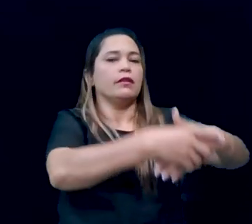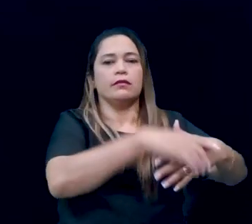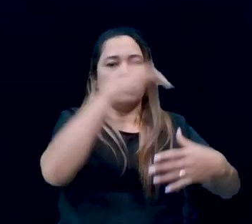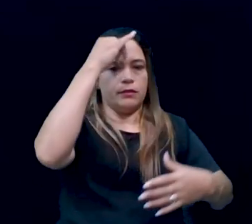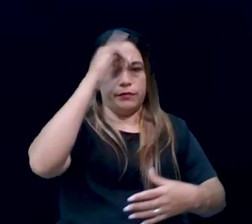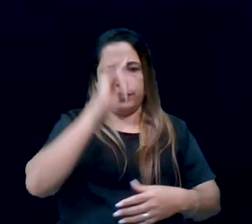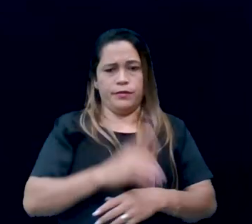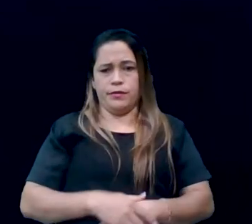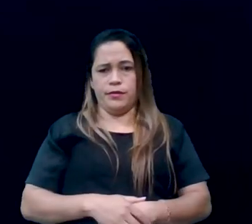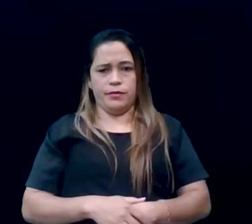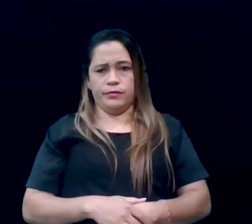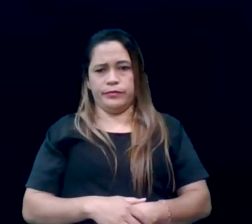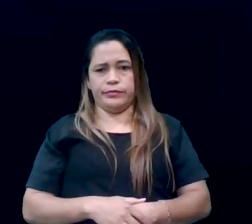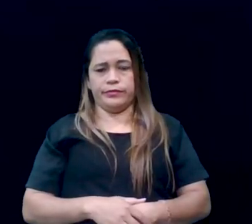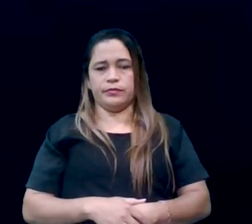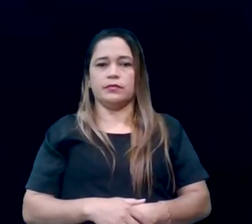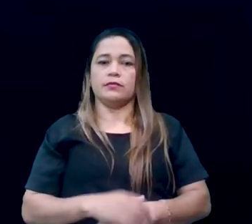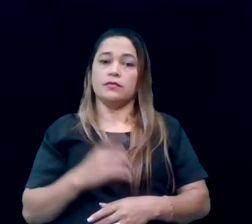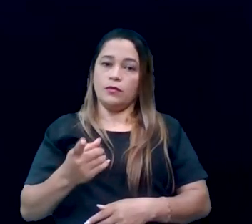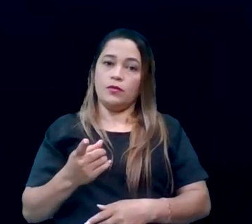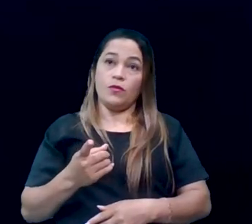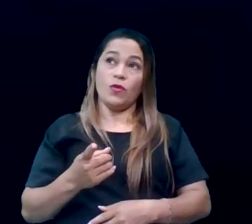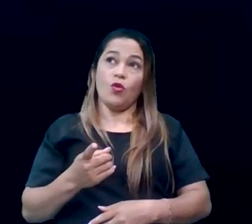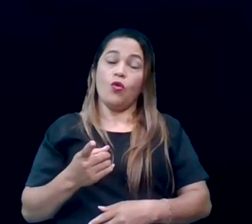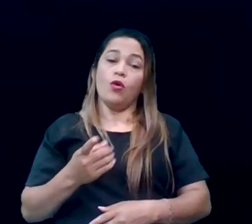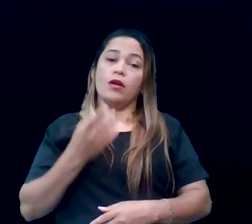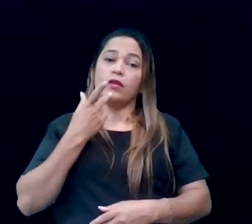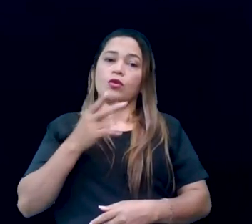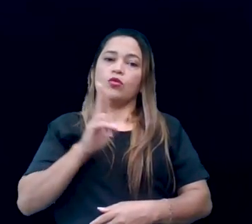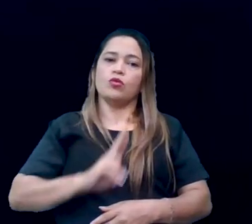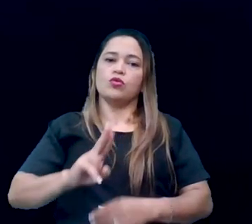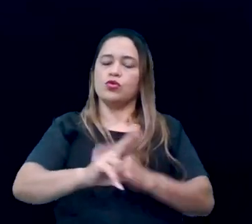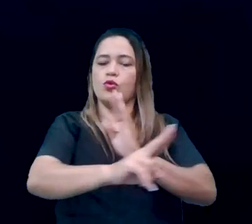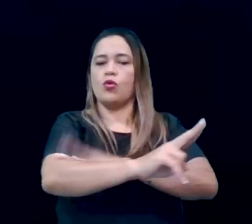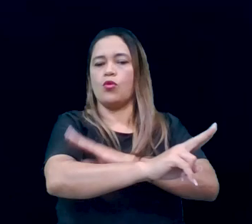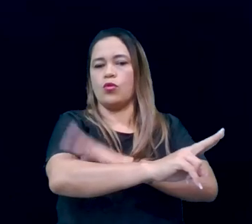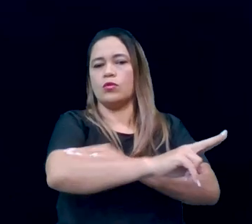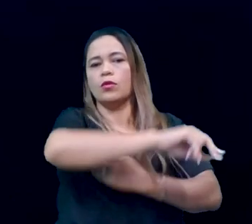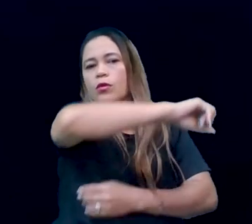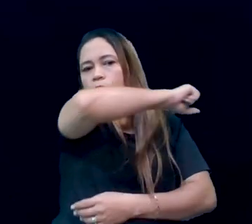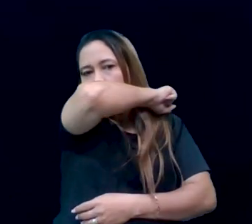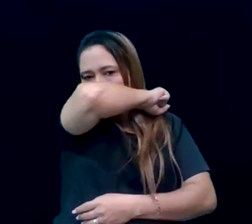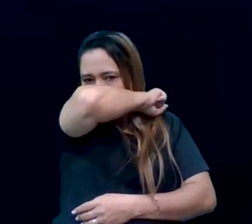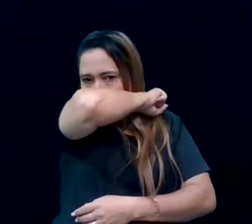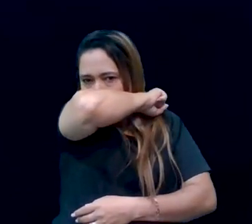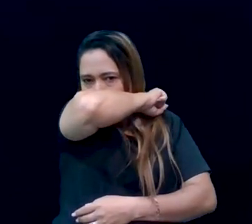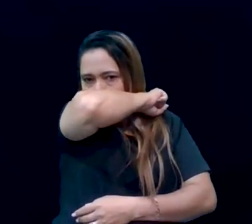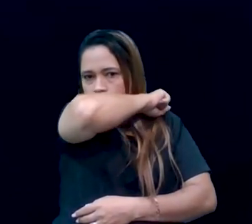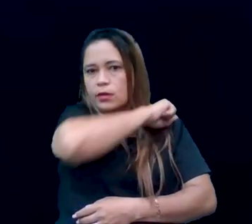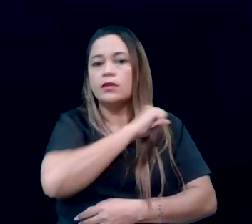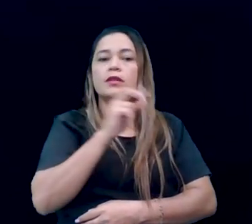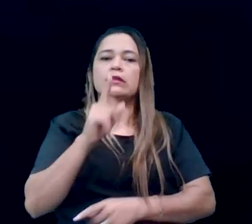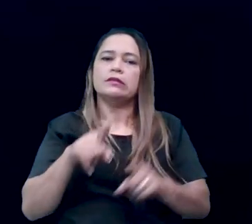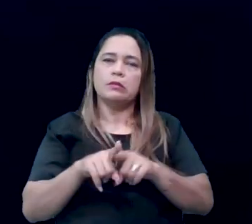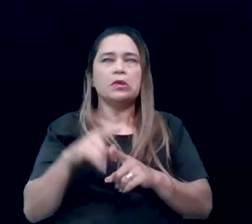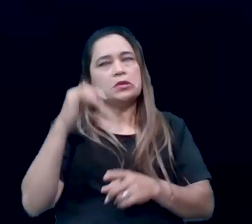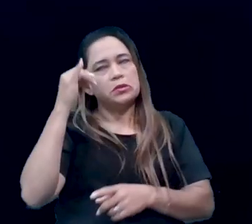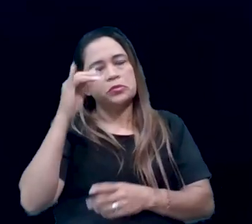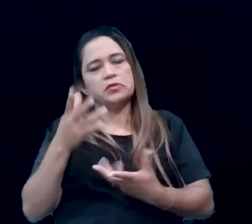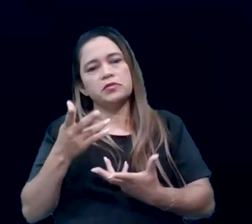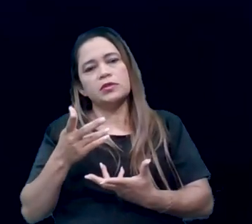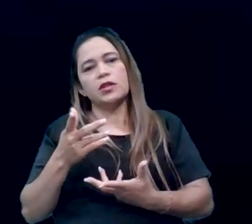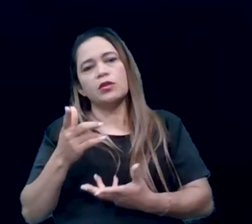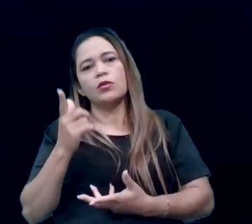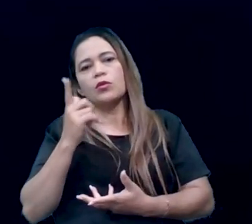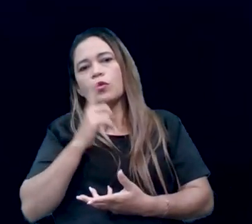Colocar a mão na boca não ajudou muito. O recomendado é que a gente use o cotovelo. Coloca a mão no cotovelo e de repente você consegue então